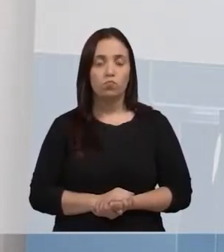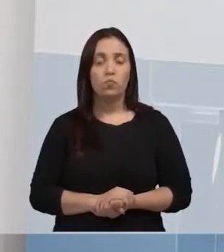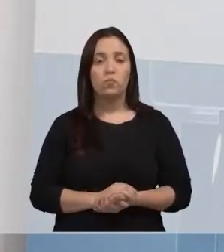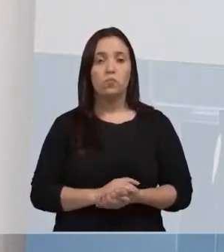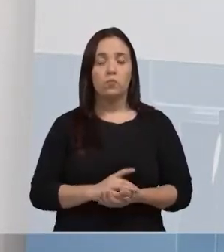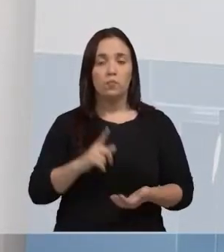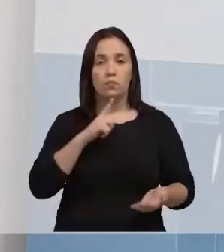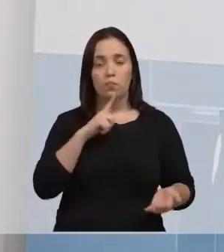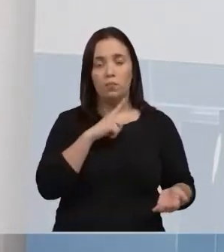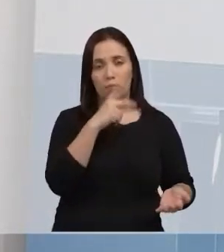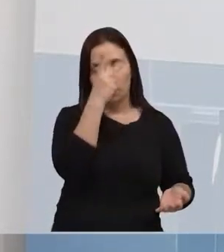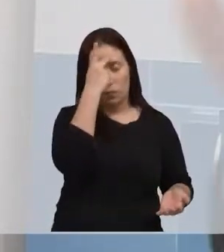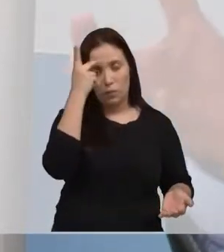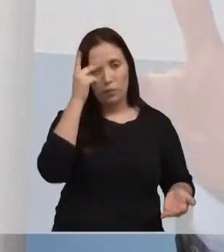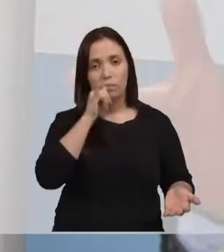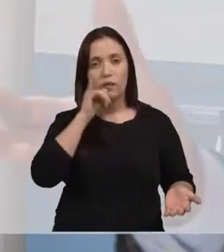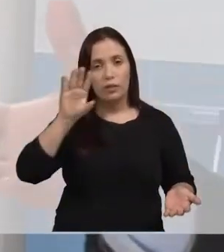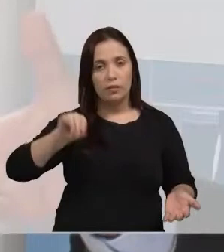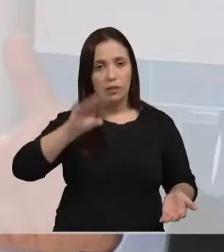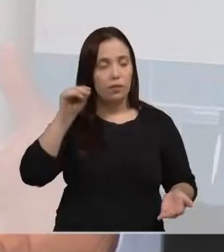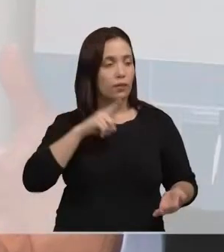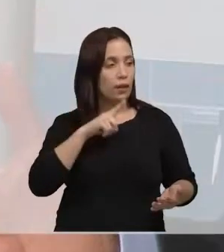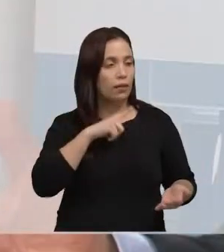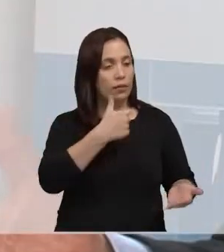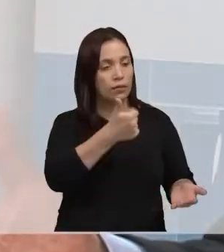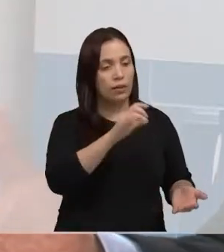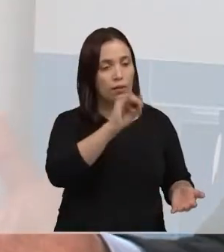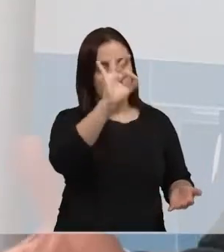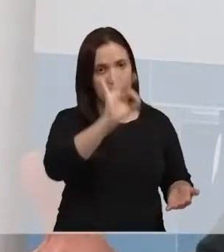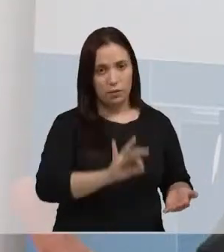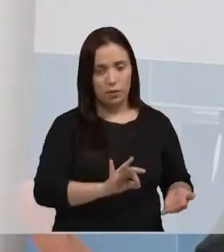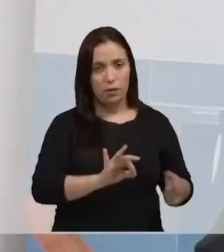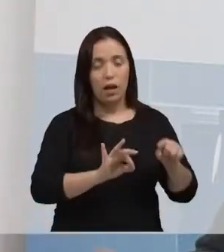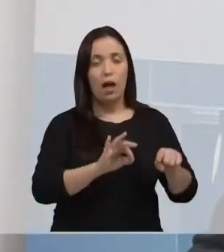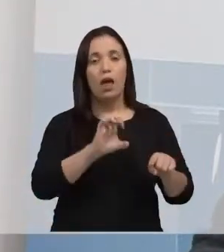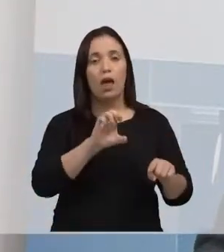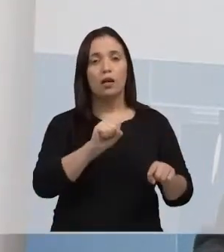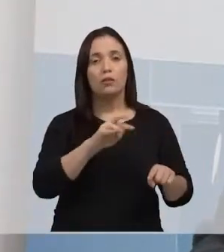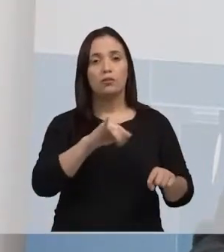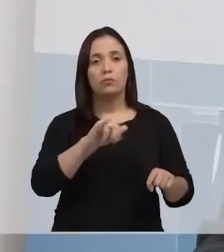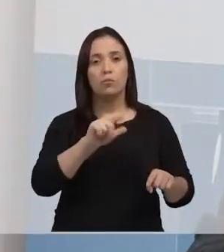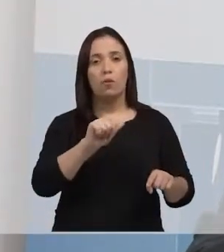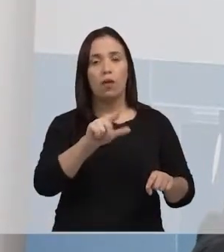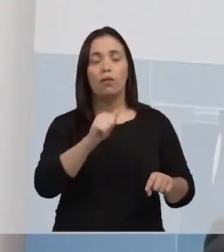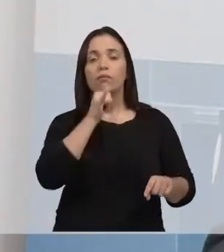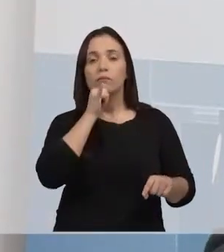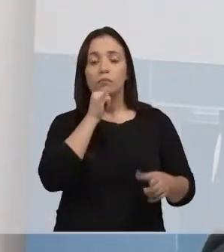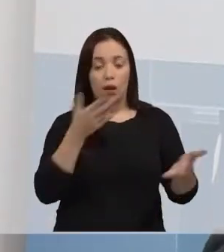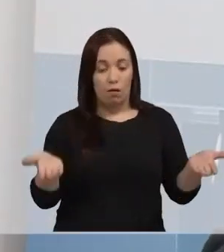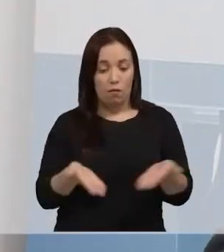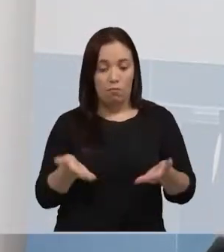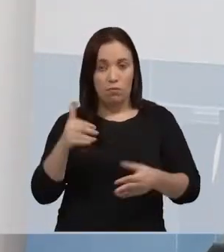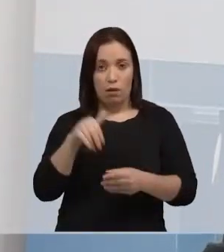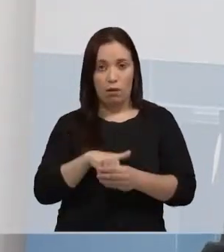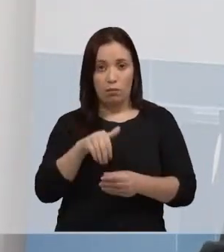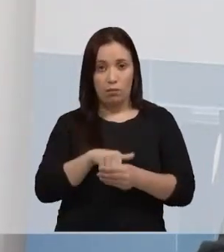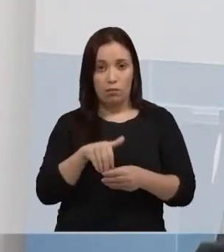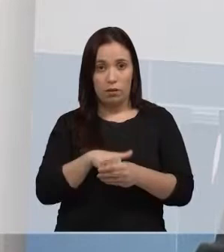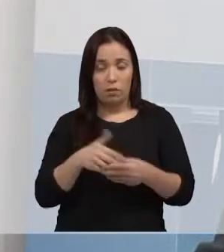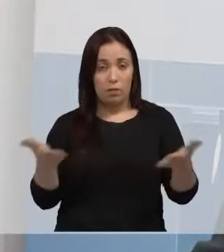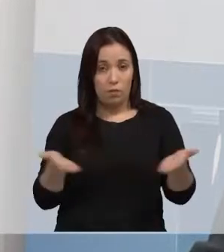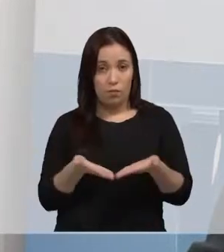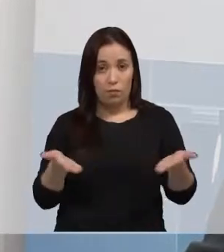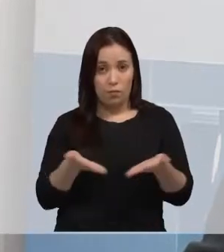Geralmente, quando o candidato tem 10, o Ciro Gomes tem 10 pontos percentuais na estimulada, que é a estimulada. Se a eleição fosse hoje, se a